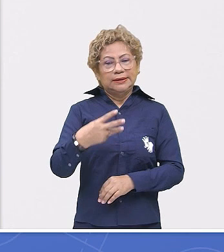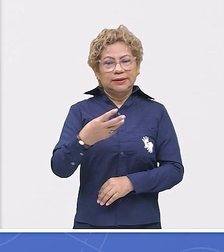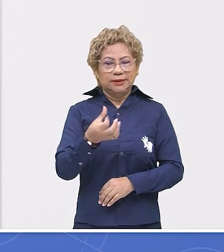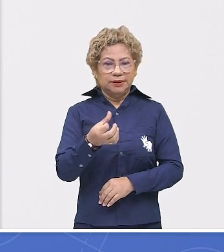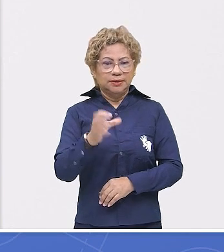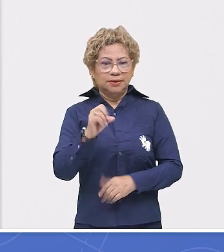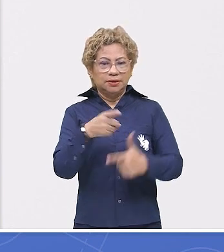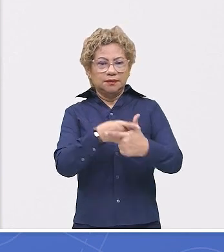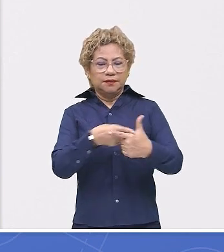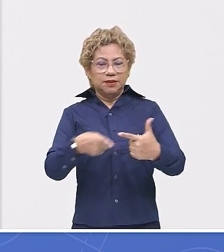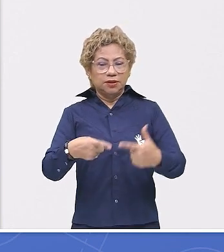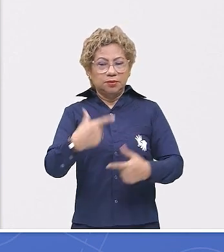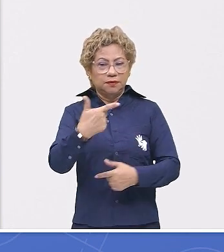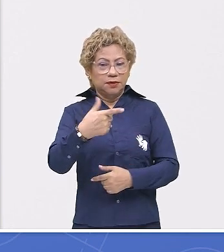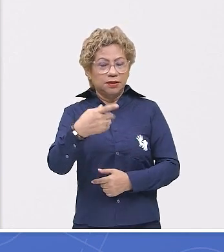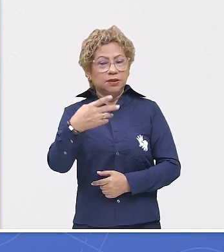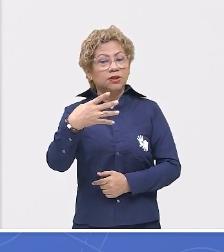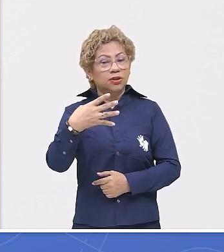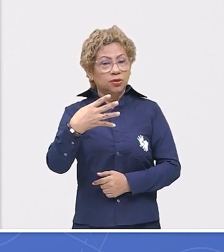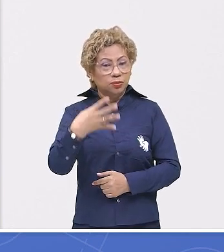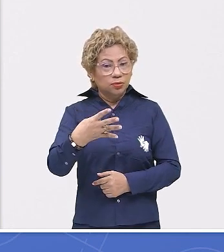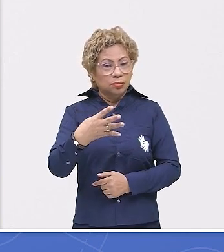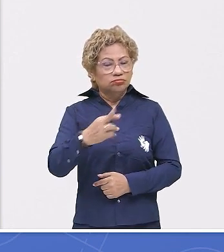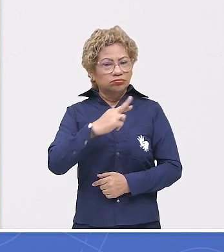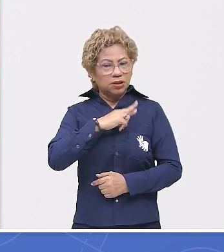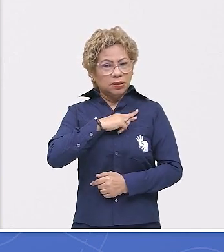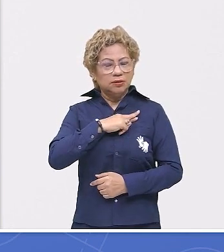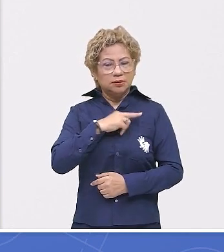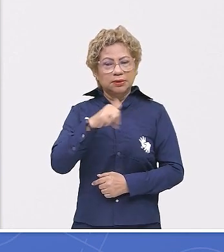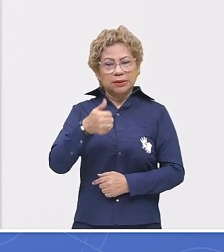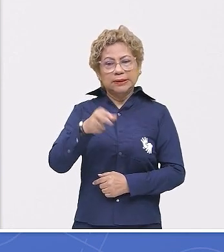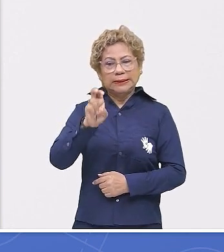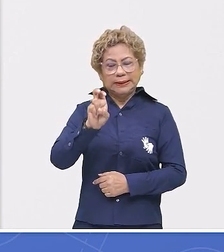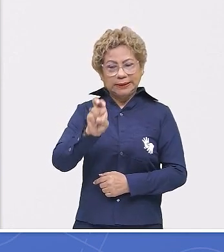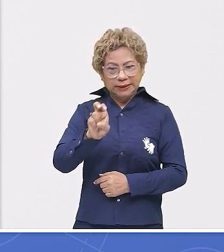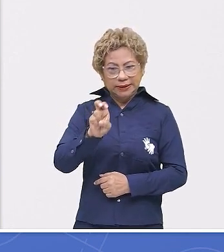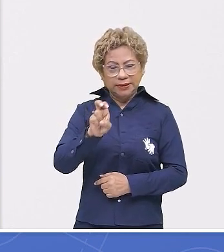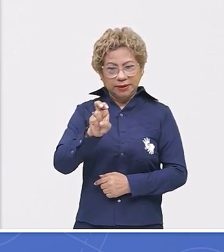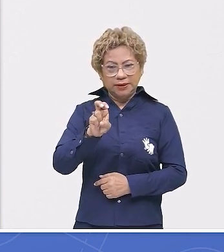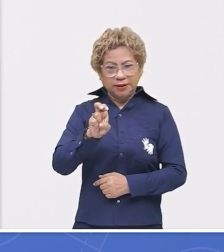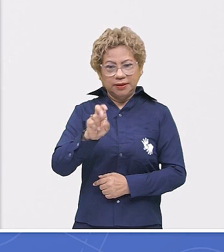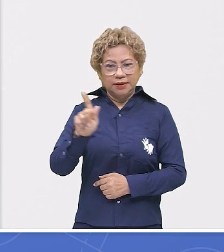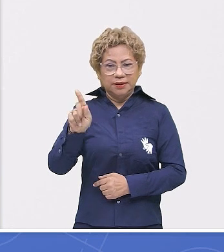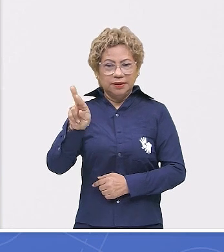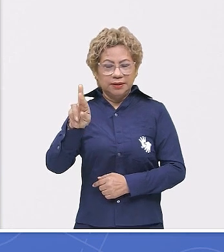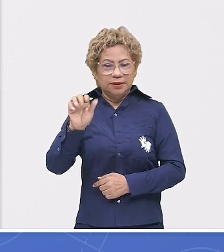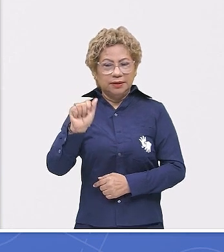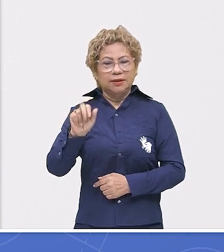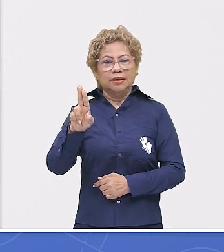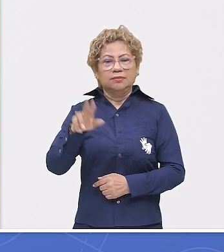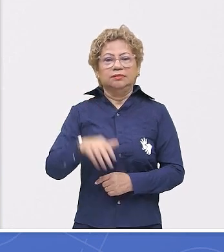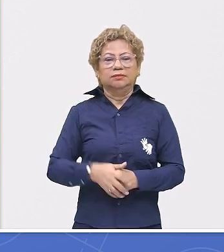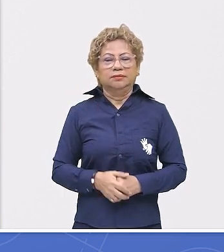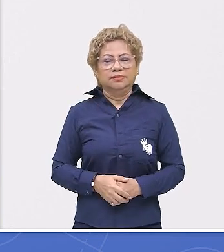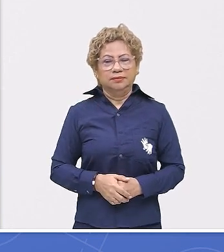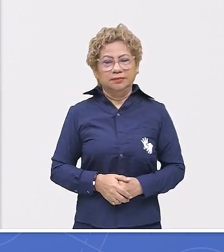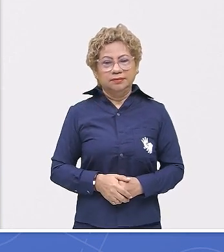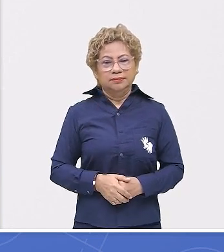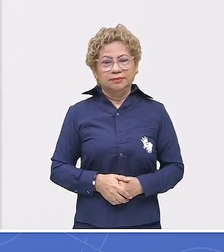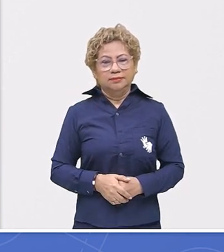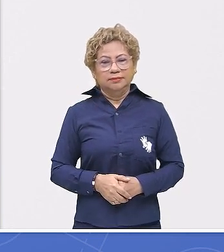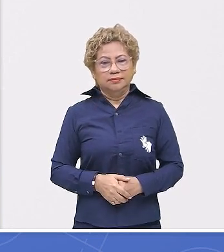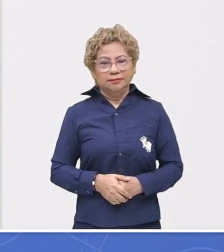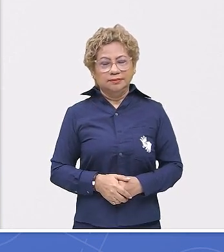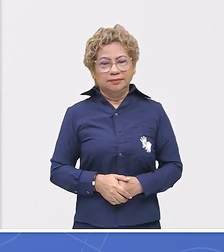360 graus, tá? Isto é, como um dia acaba tendo 24 horas, a circunferência da Terra é de